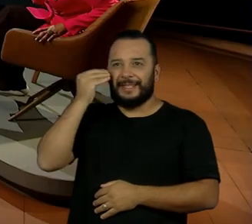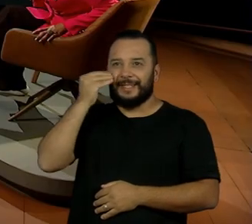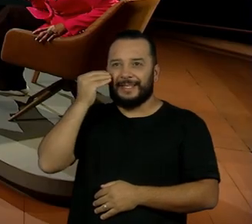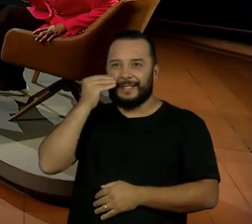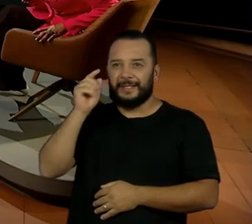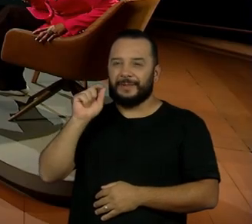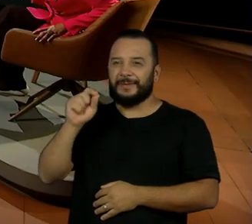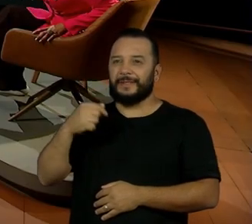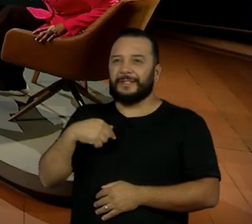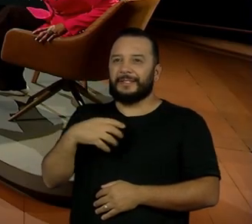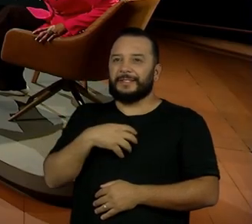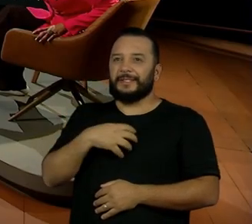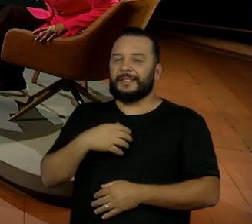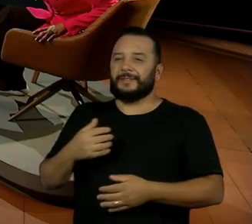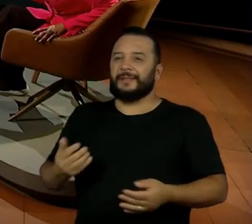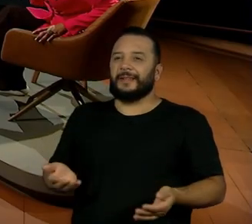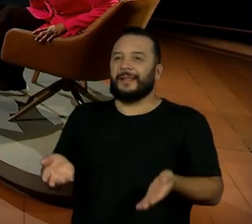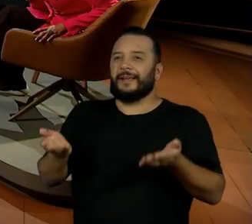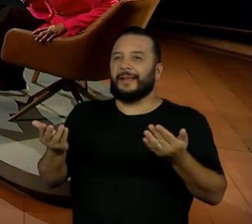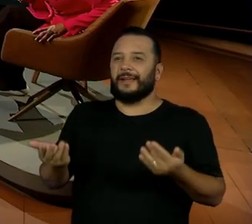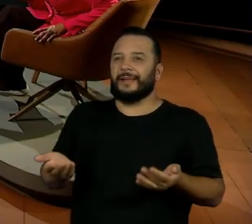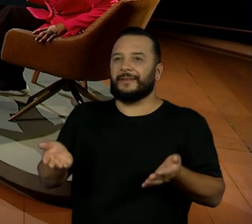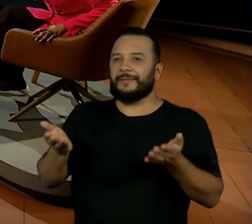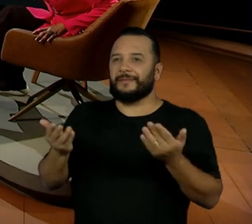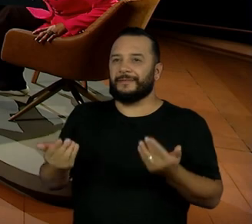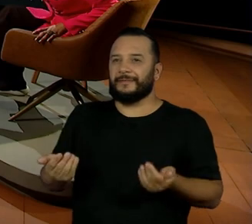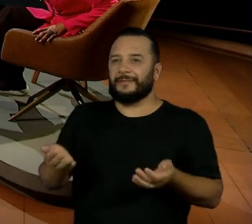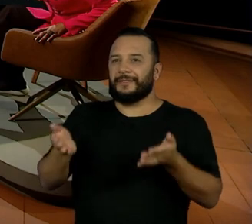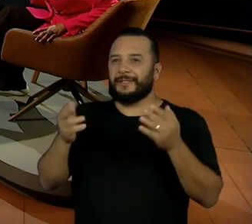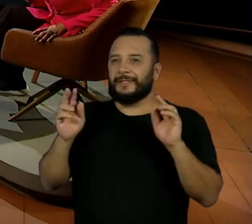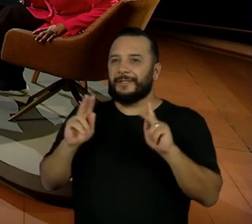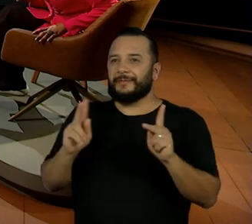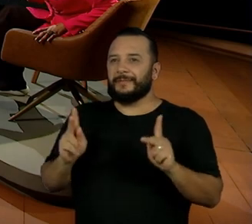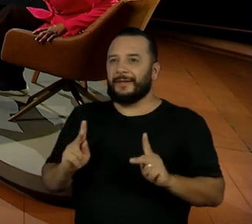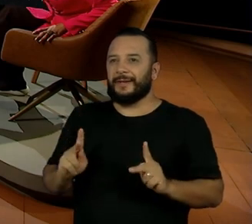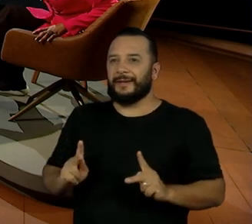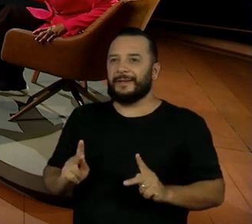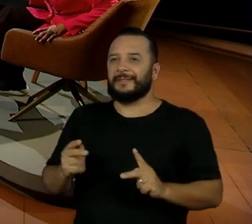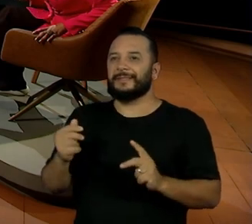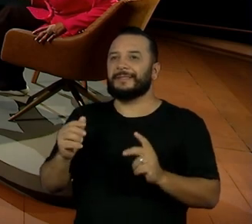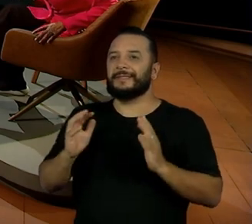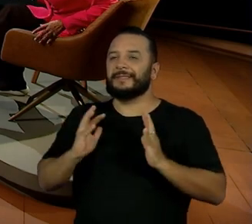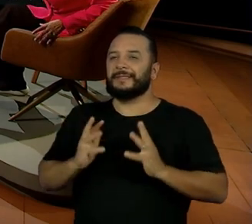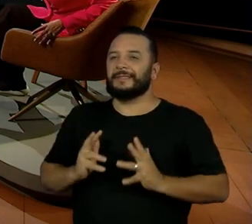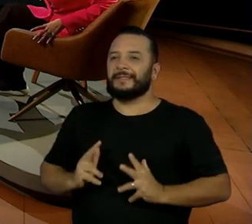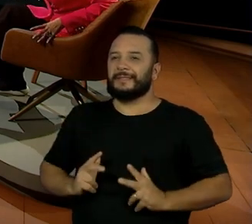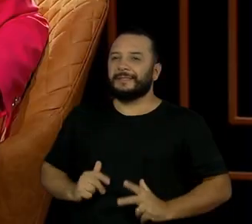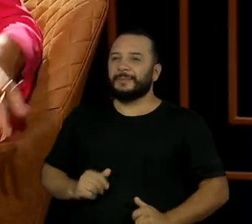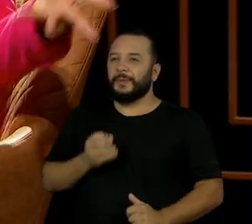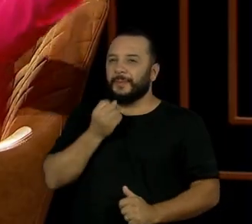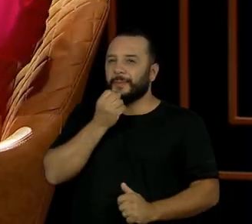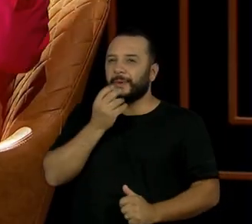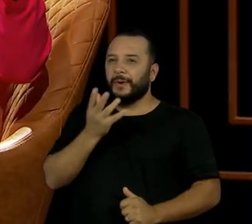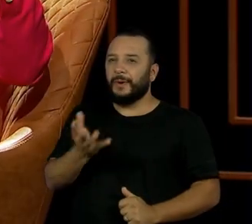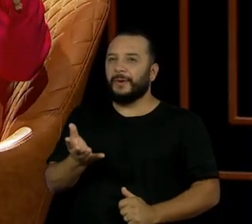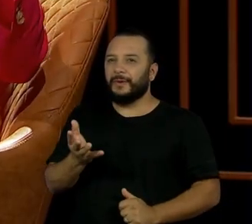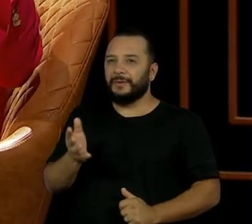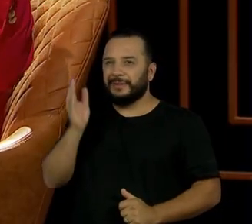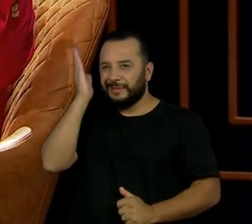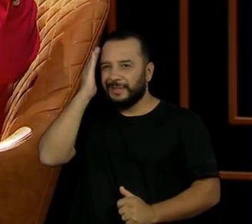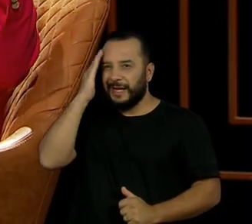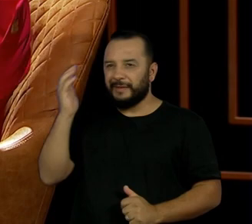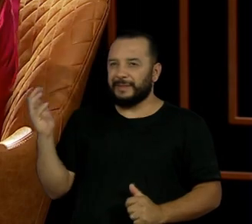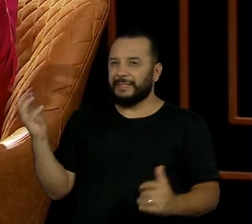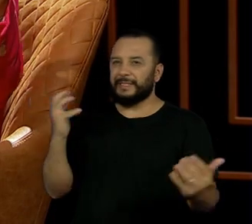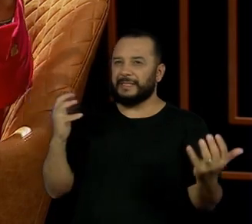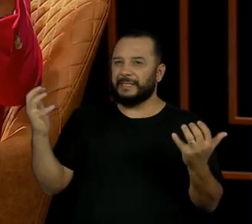espírito leve harmonioso Limpo bom não fico pegando aquelas energias